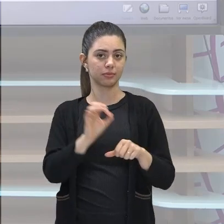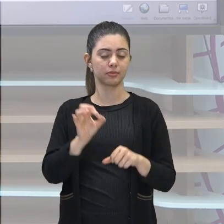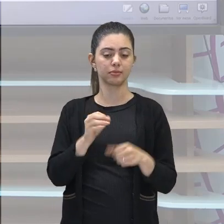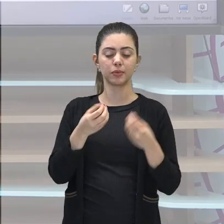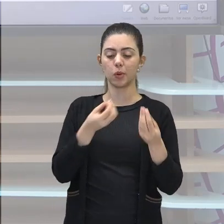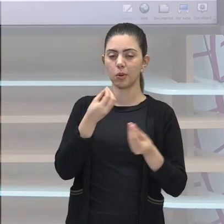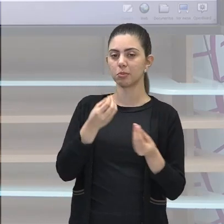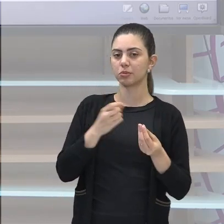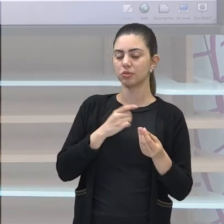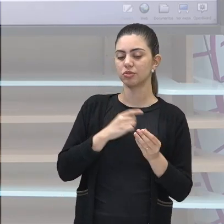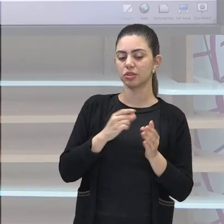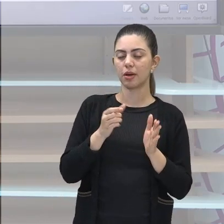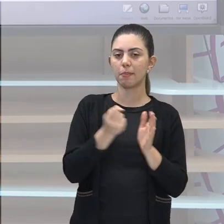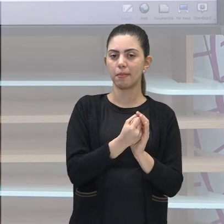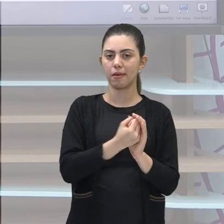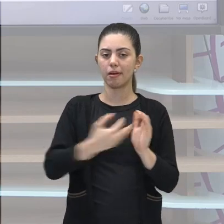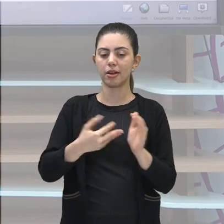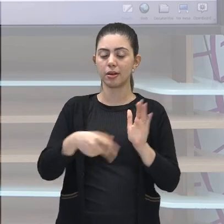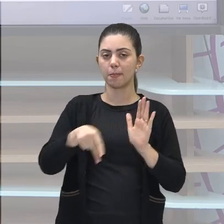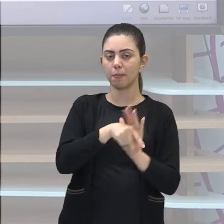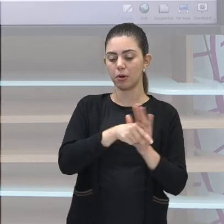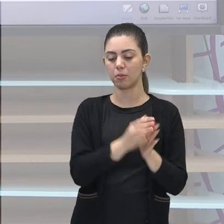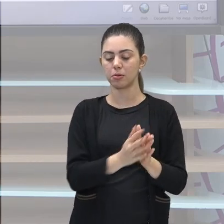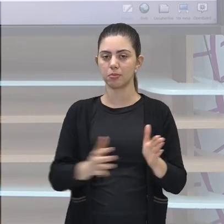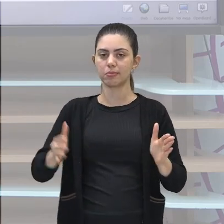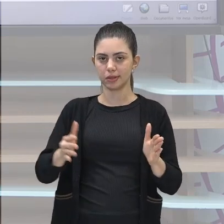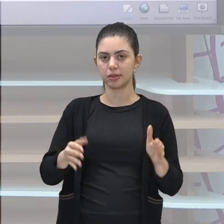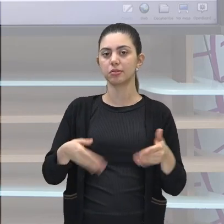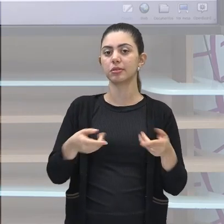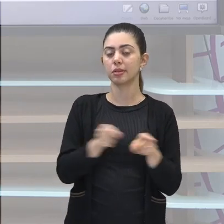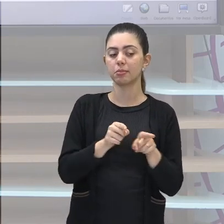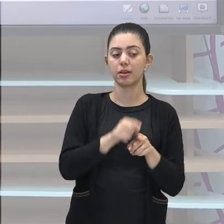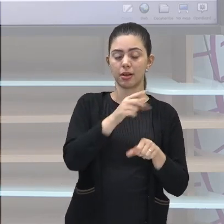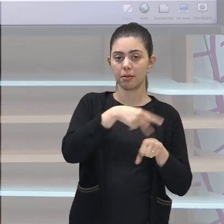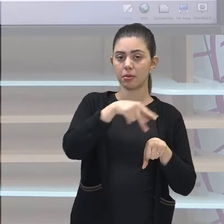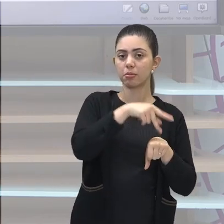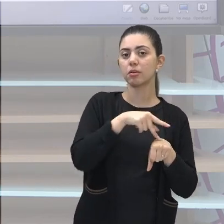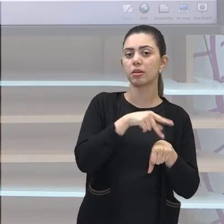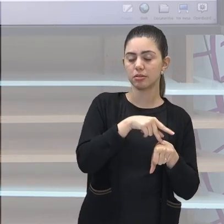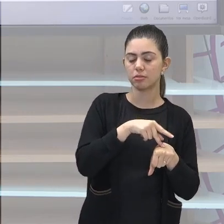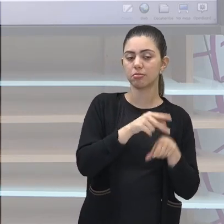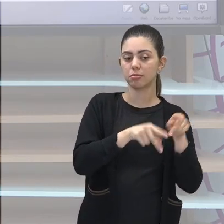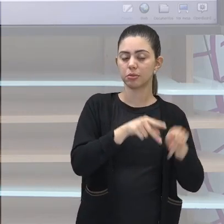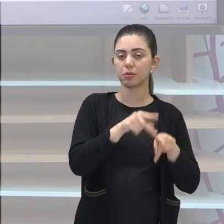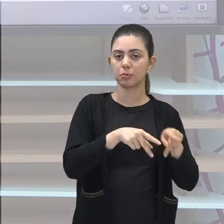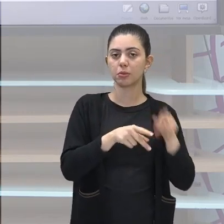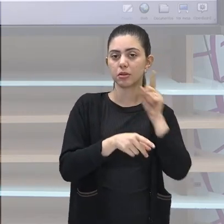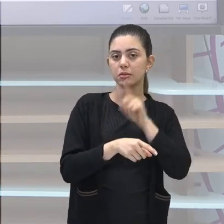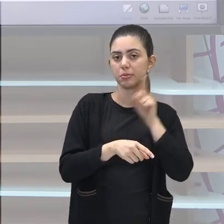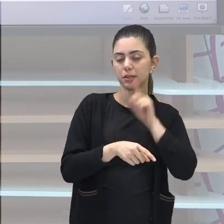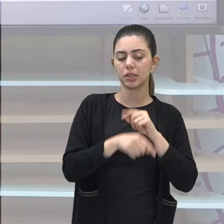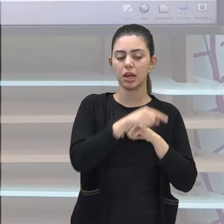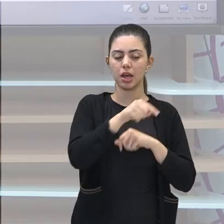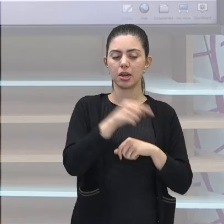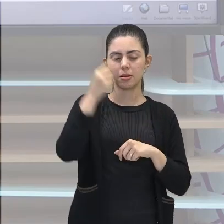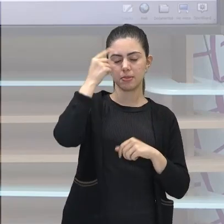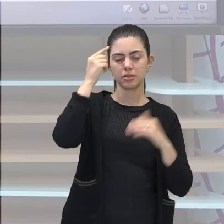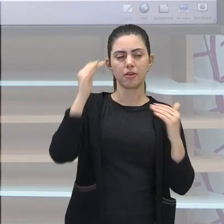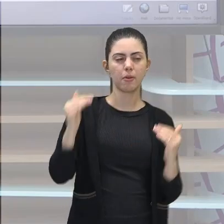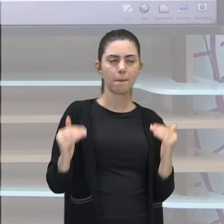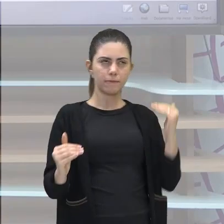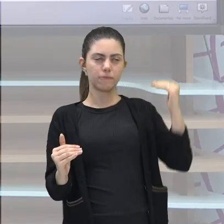essa característica do povo americano, na qual considerava-se,